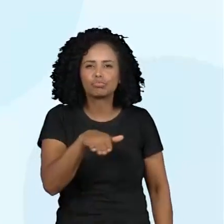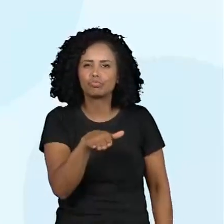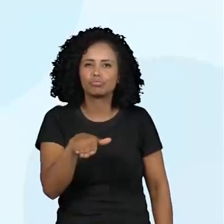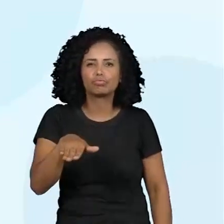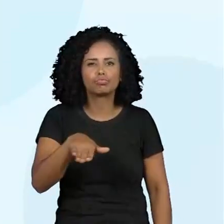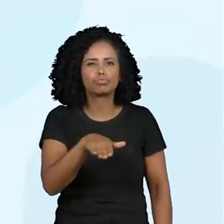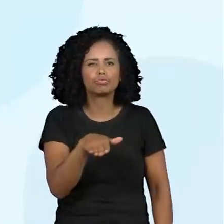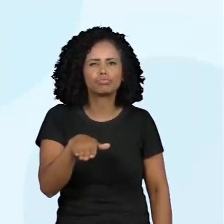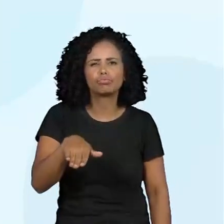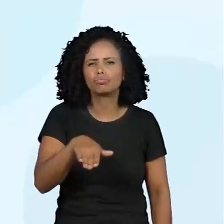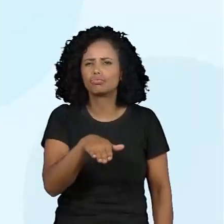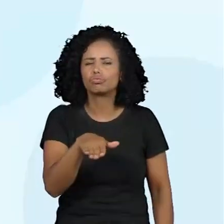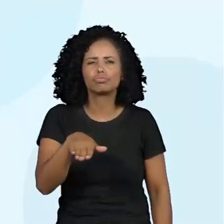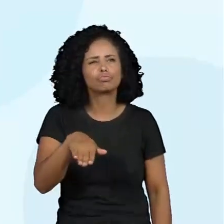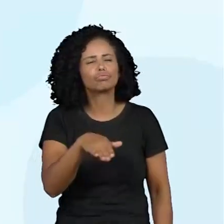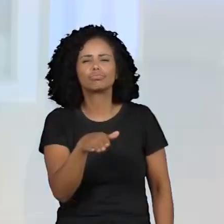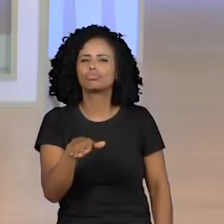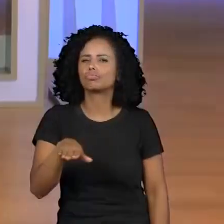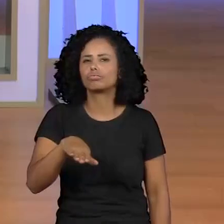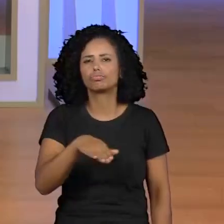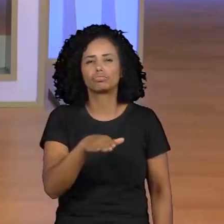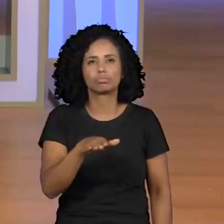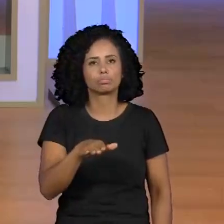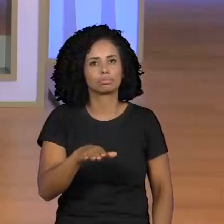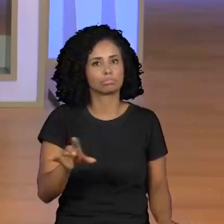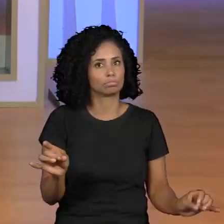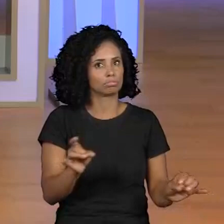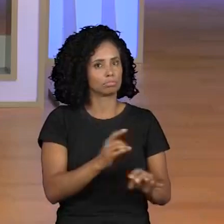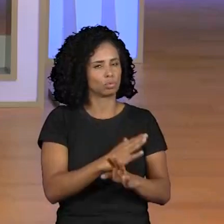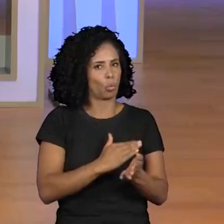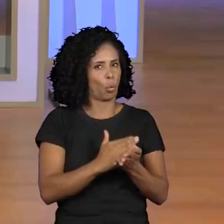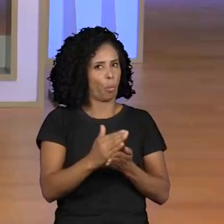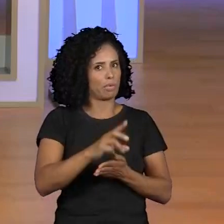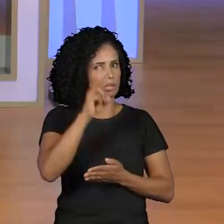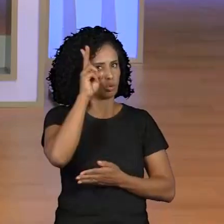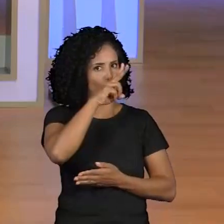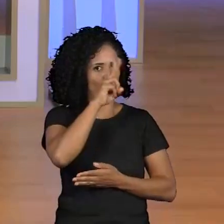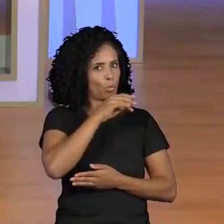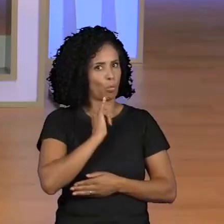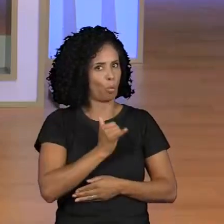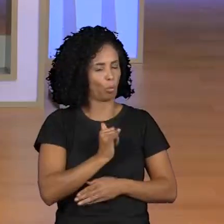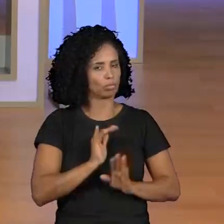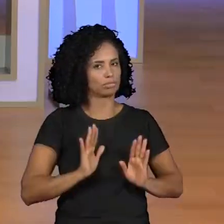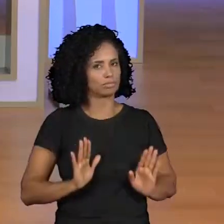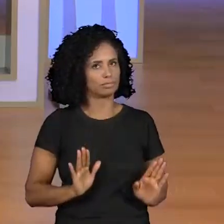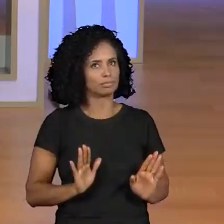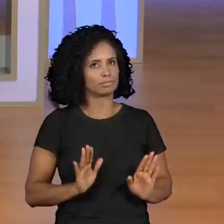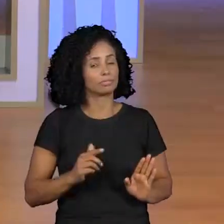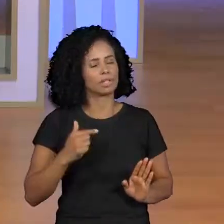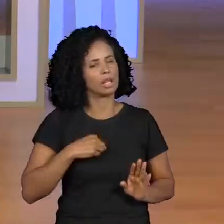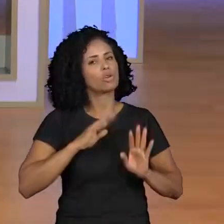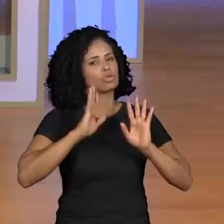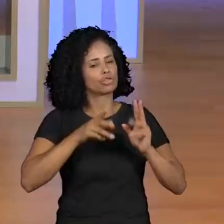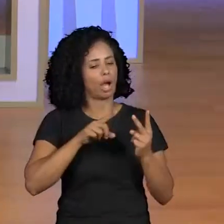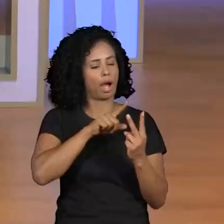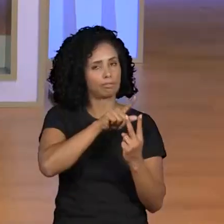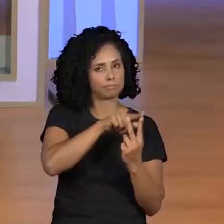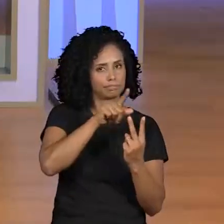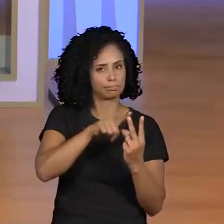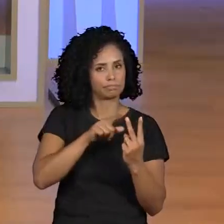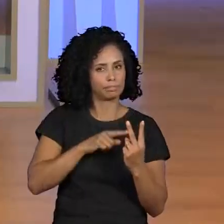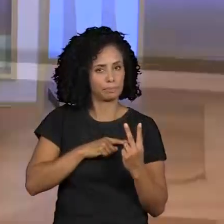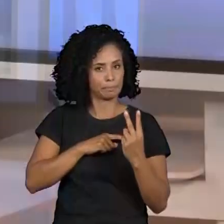Então, até aí nós temos o começo da nossa história. Esse começo eu já usei, apresentei os